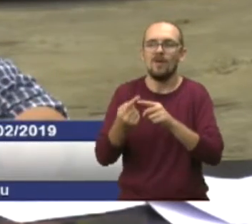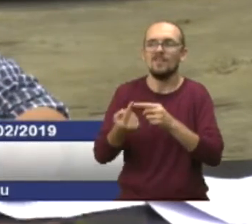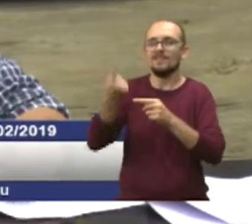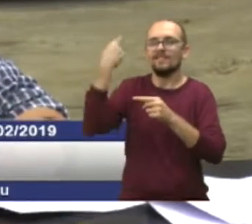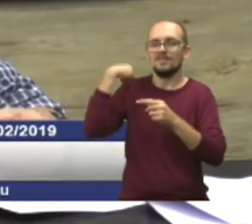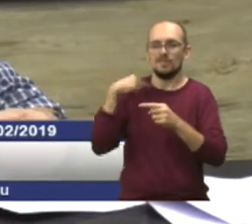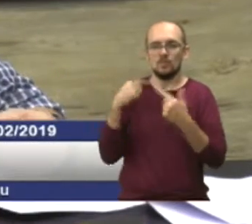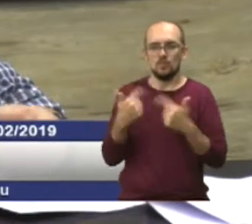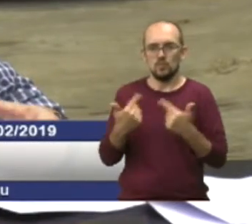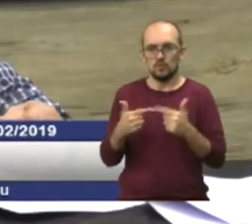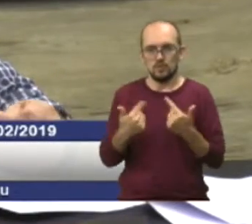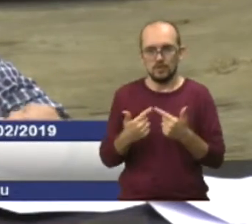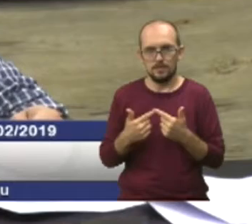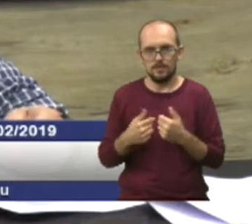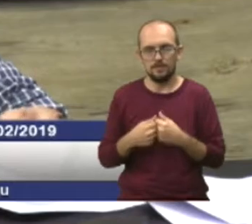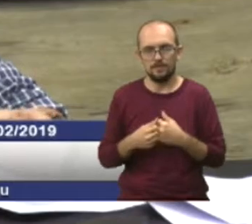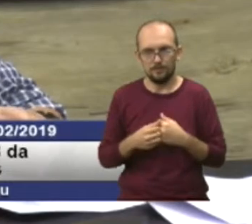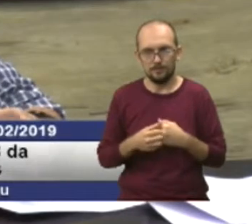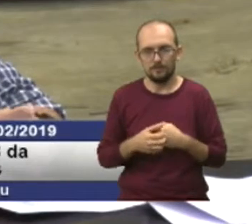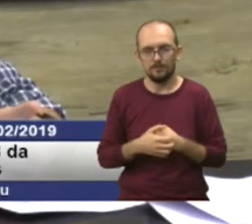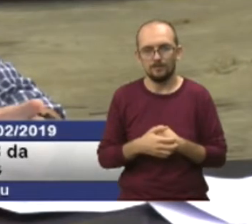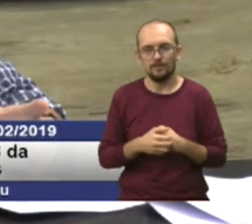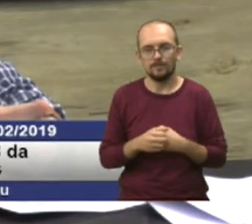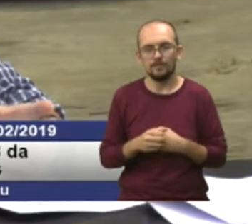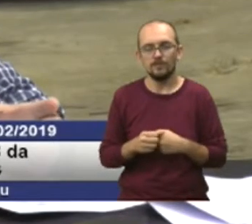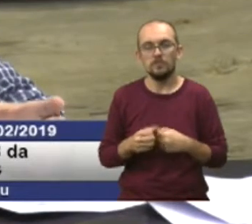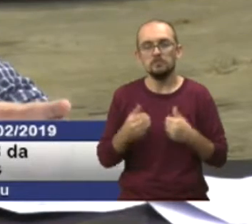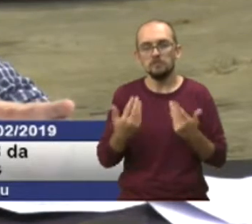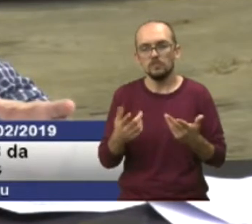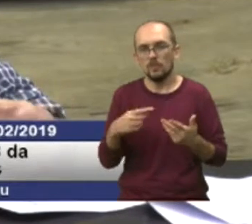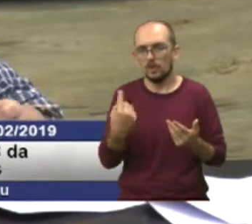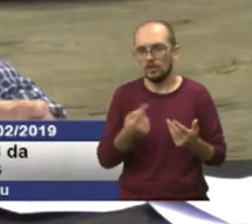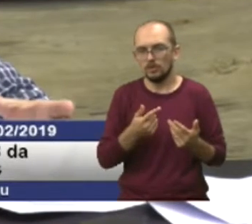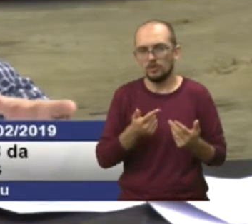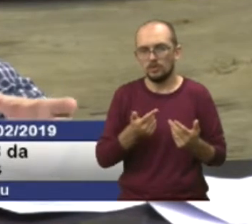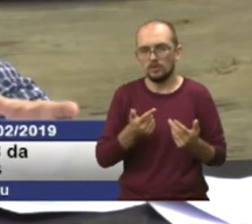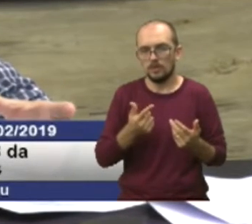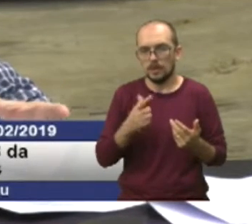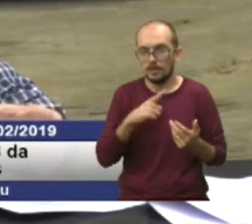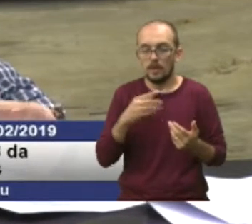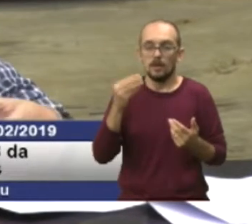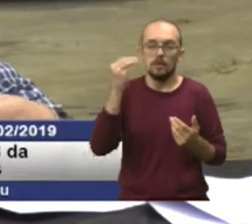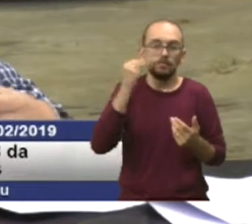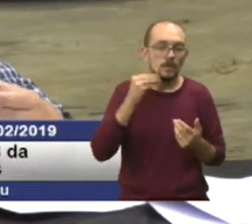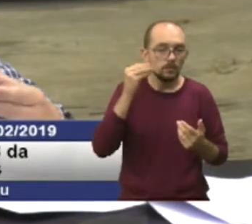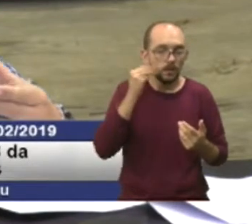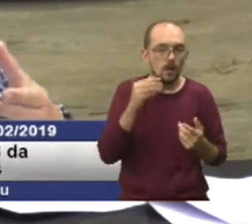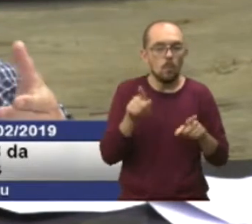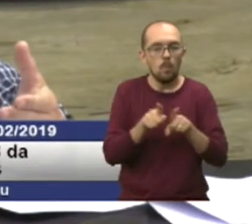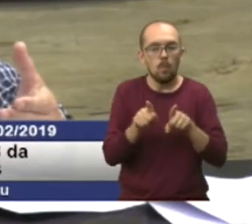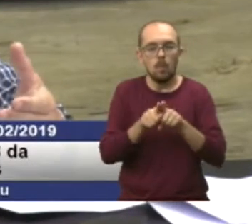ocorrido. Ano passado, né? Isso. É. Então, a gente tem buscado atender, né,